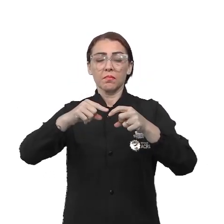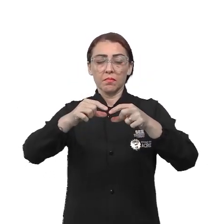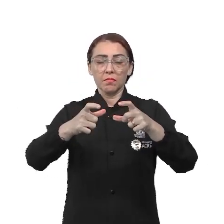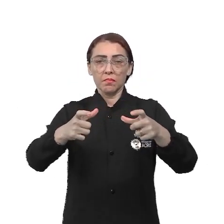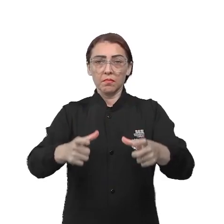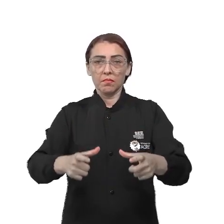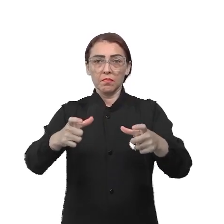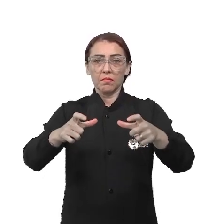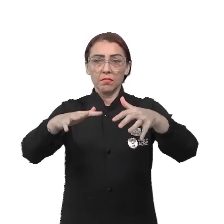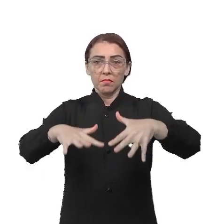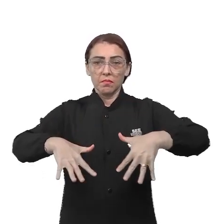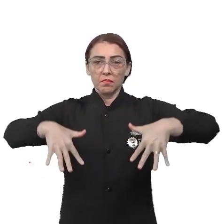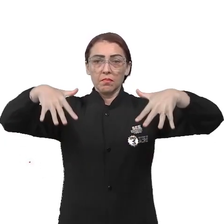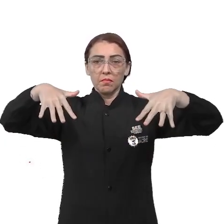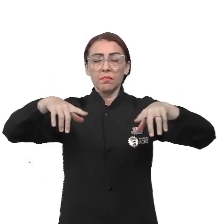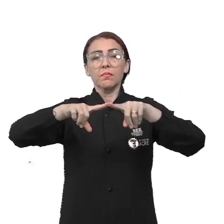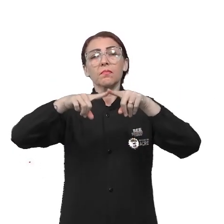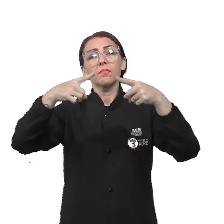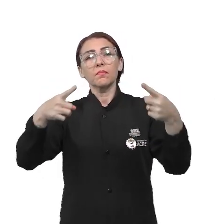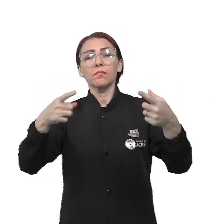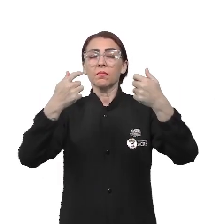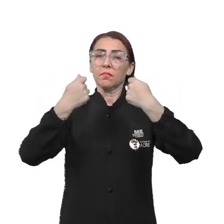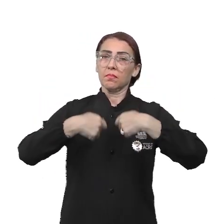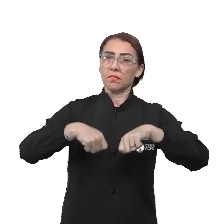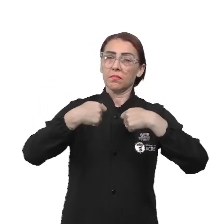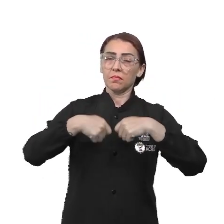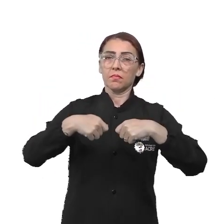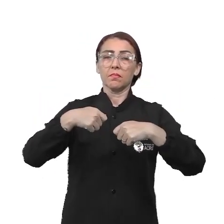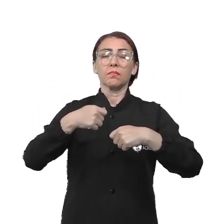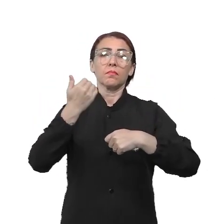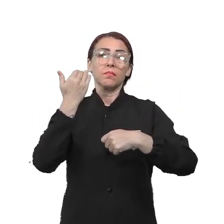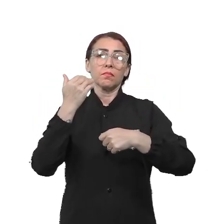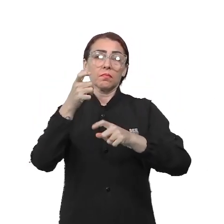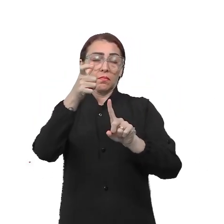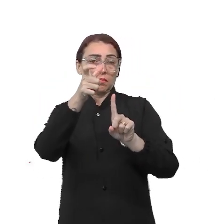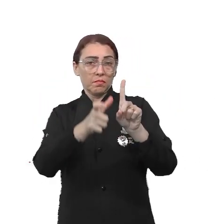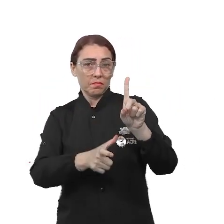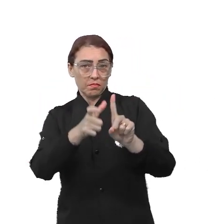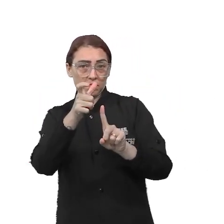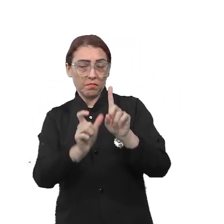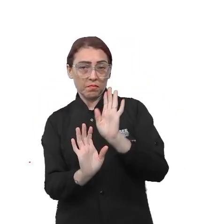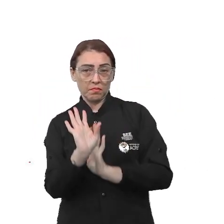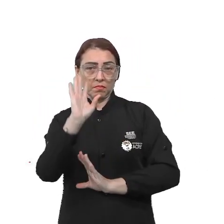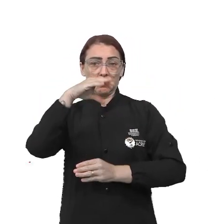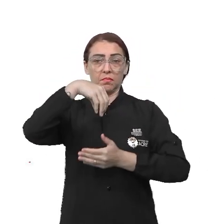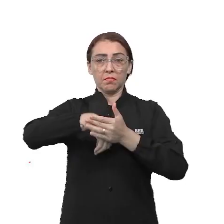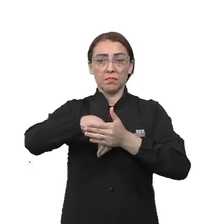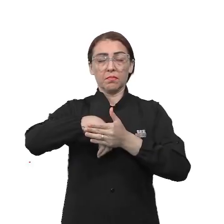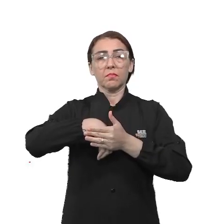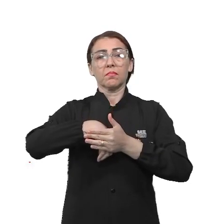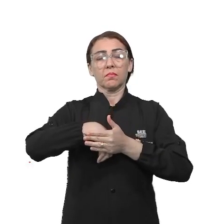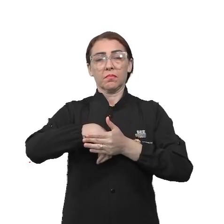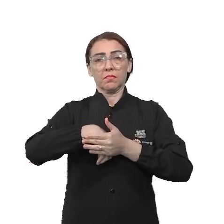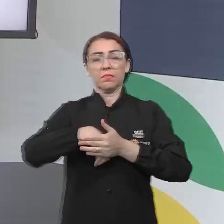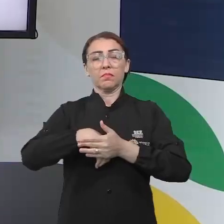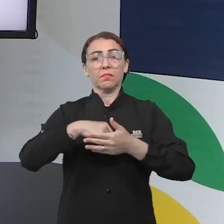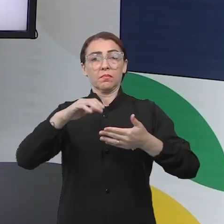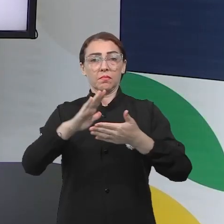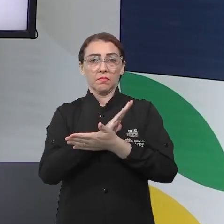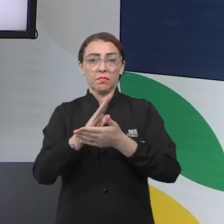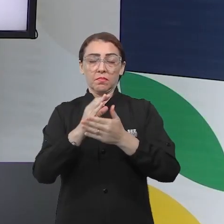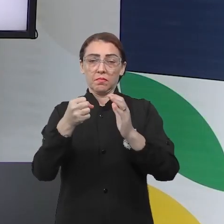de plateia. No entanto, era necessário interpretar esses personagens, né, com uma